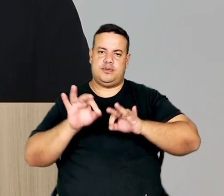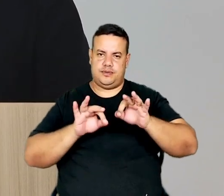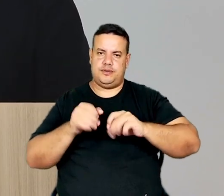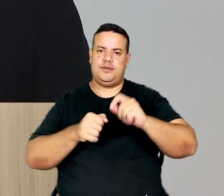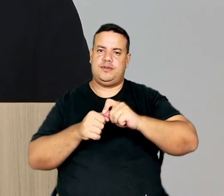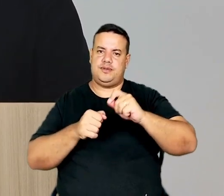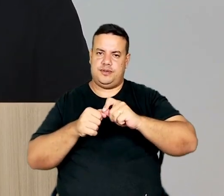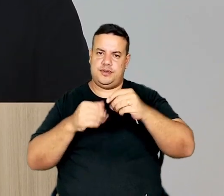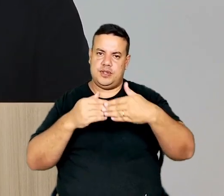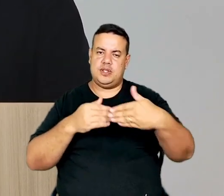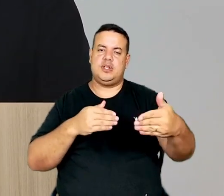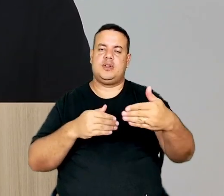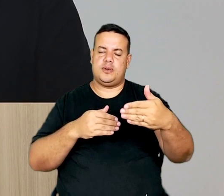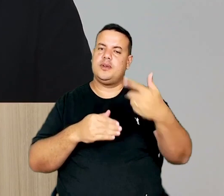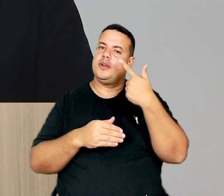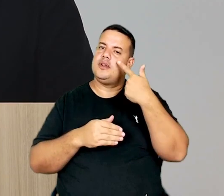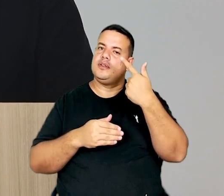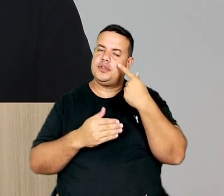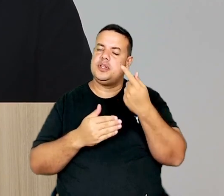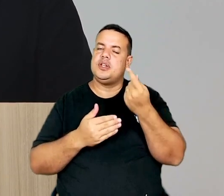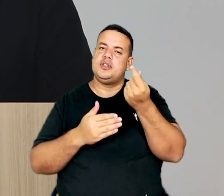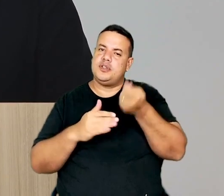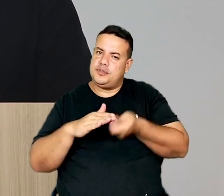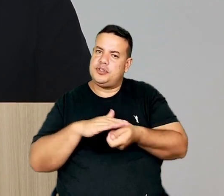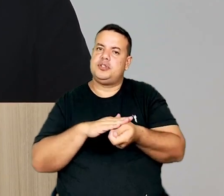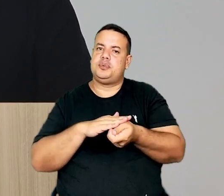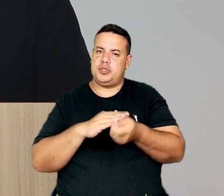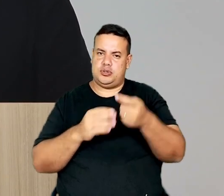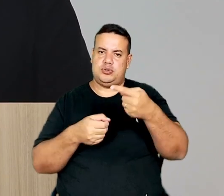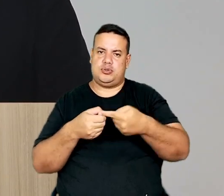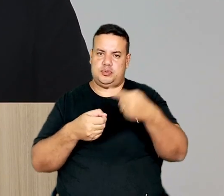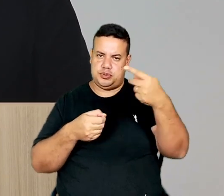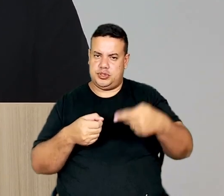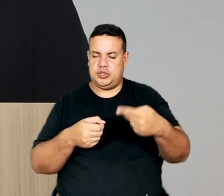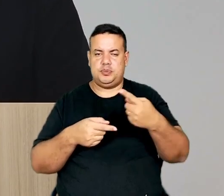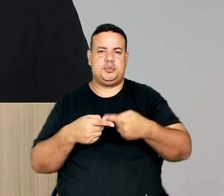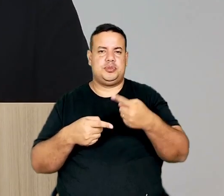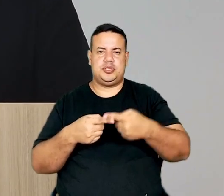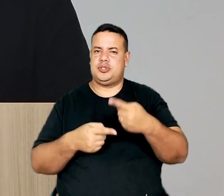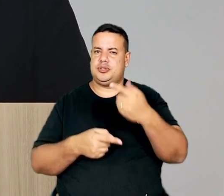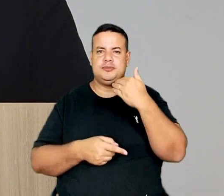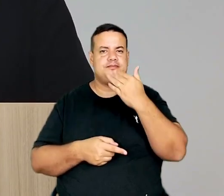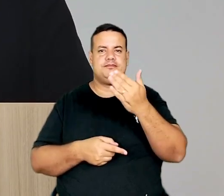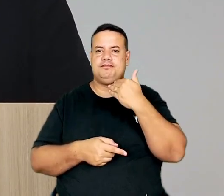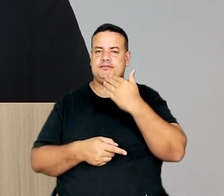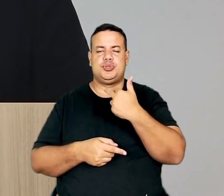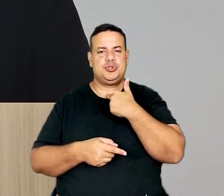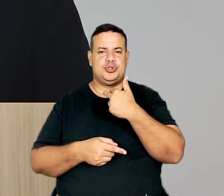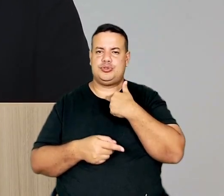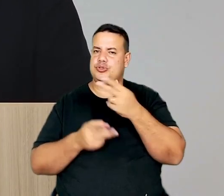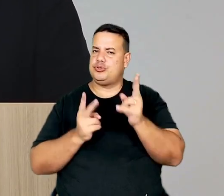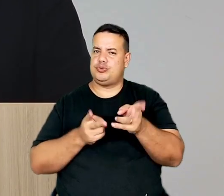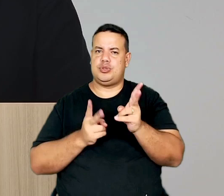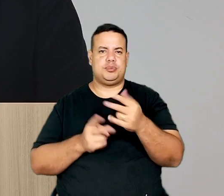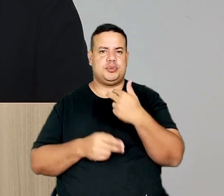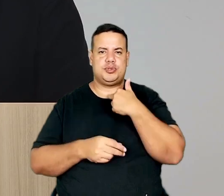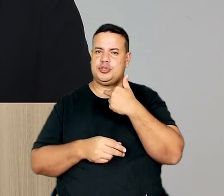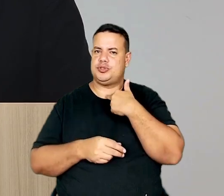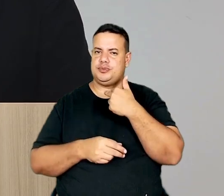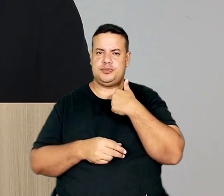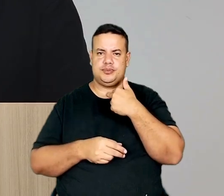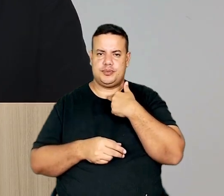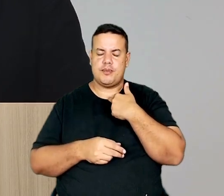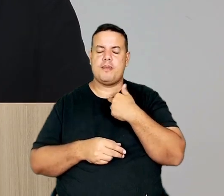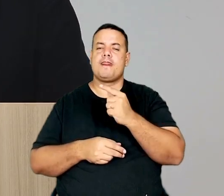ter investimentos aqui no nosso município, porque não dá do jeito que está, não dá para ficar. Temos aí registros